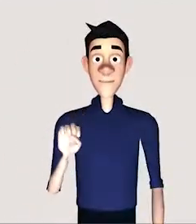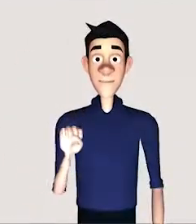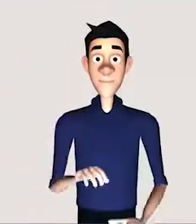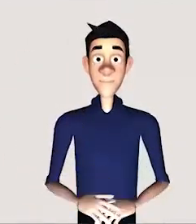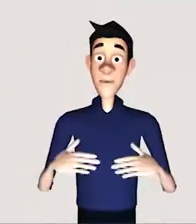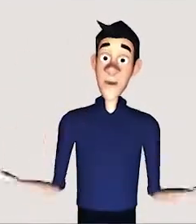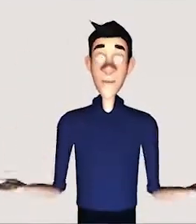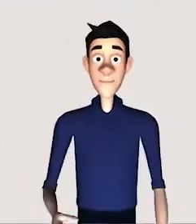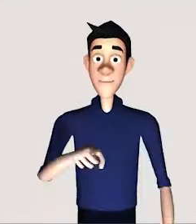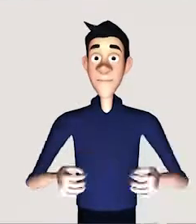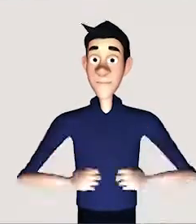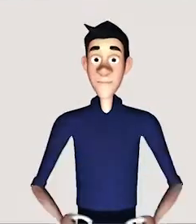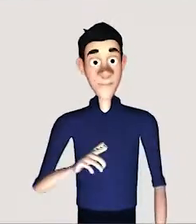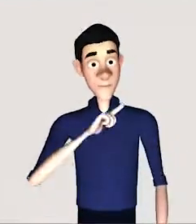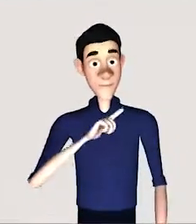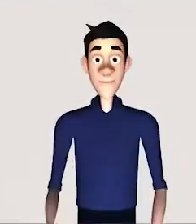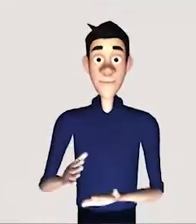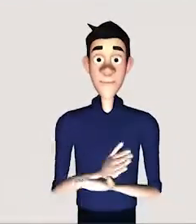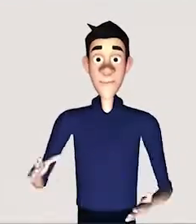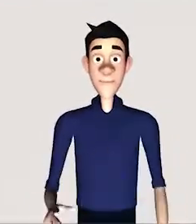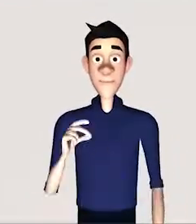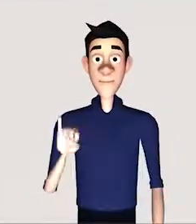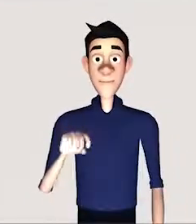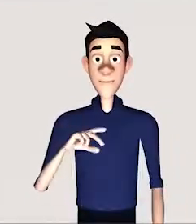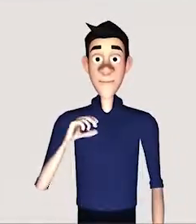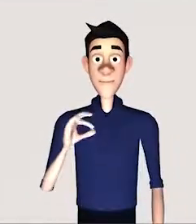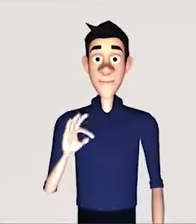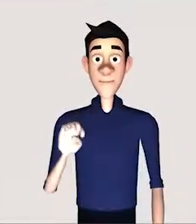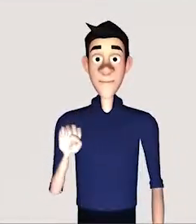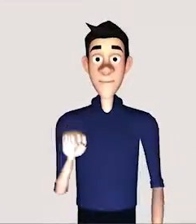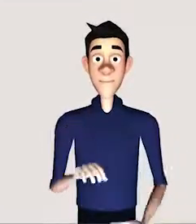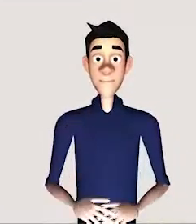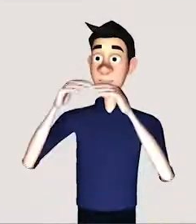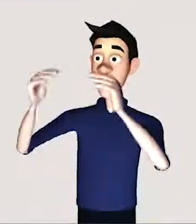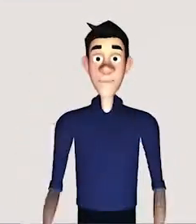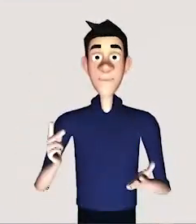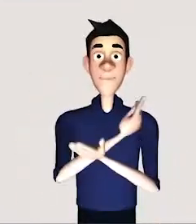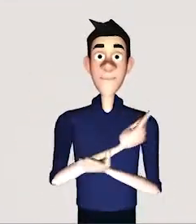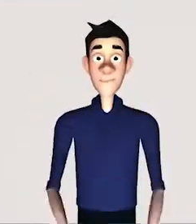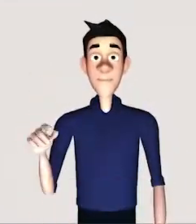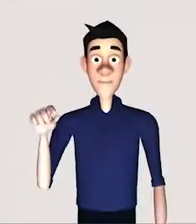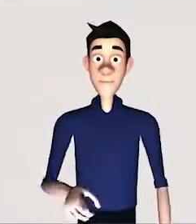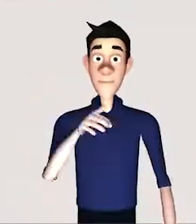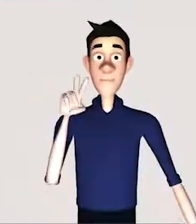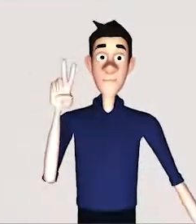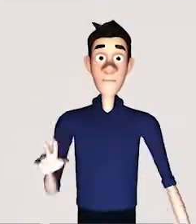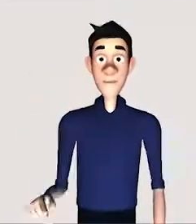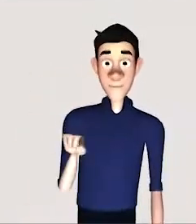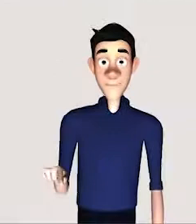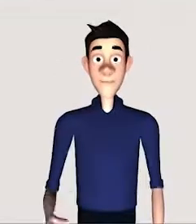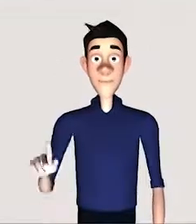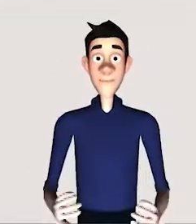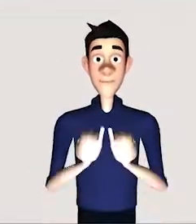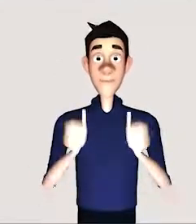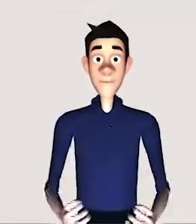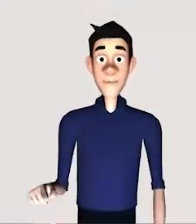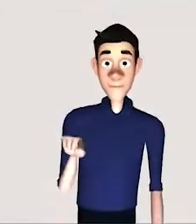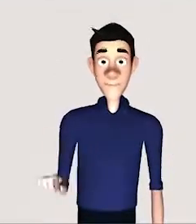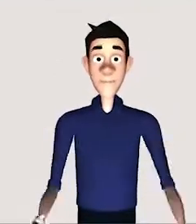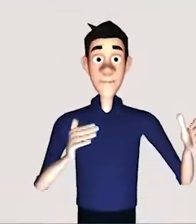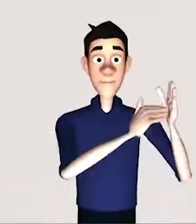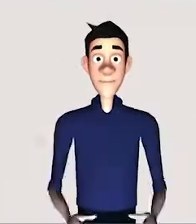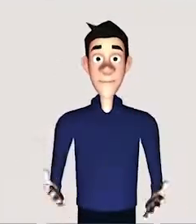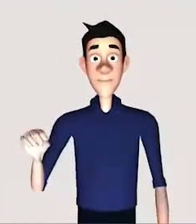eu quero ver, que eu preciso ver a partir desse estudo. E aí eu parto para outra fase, para outra etapa, que é